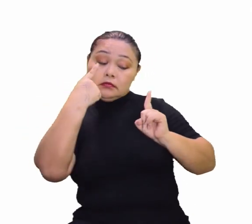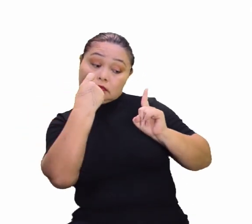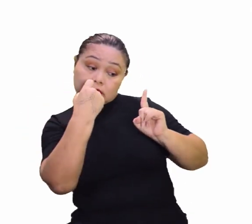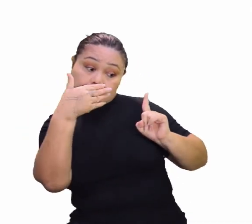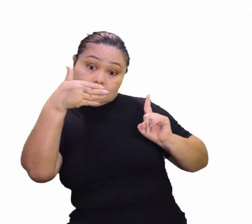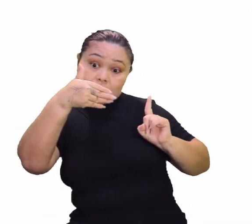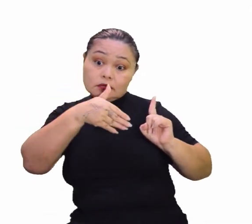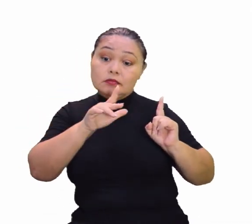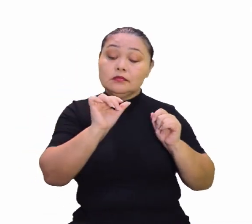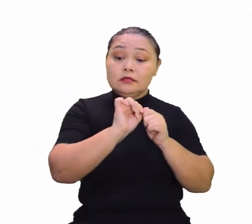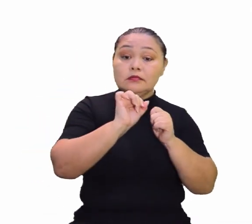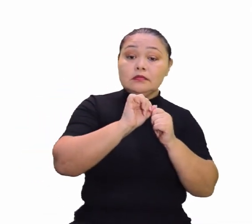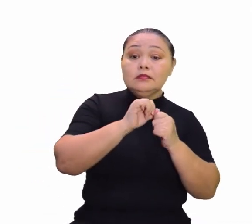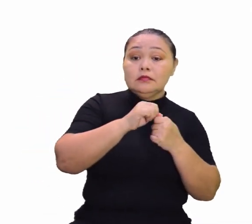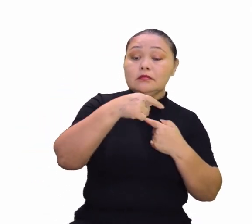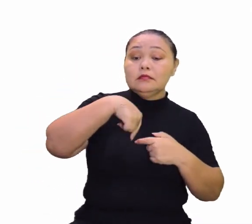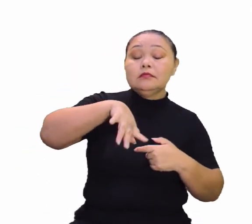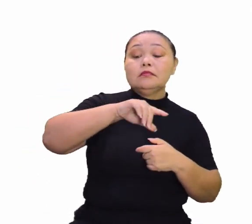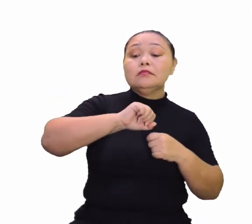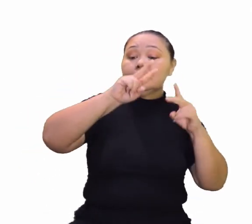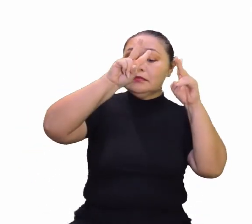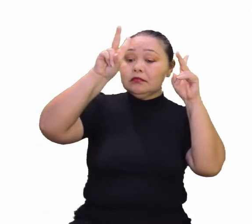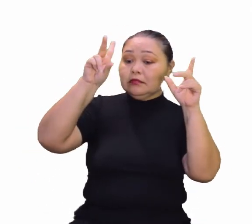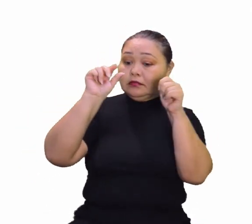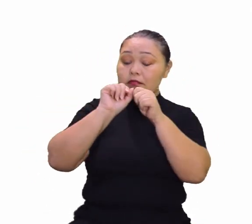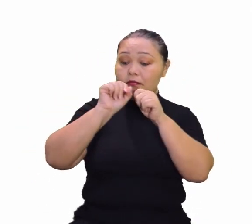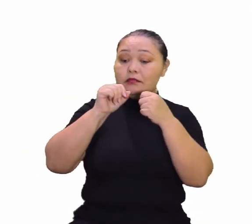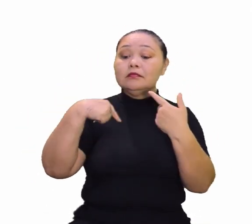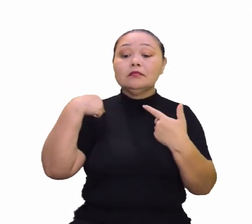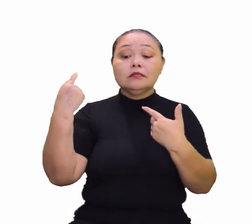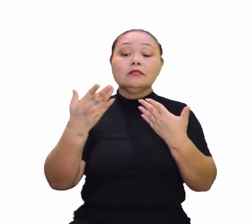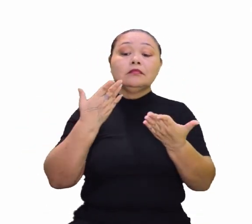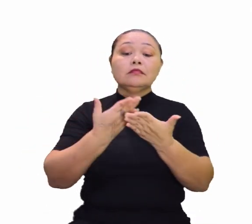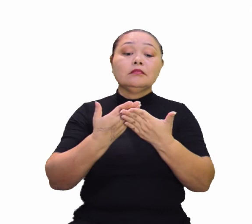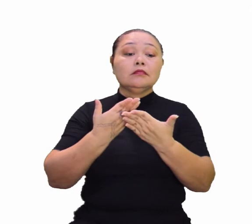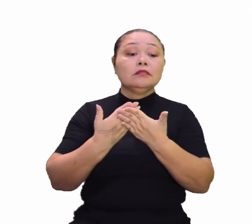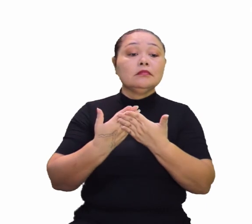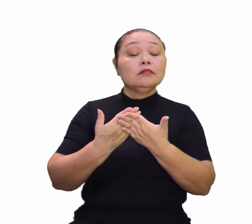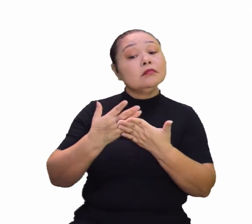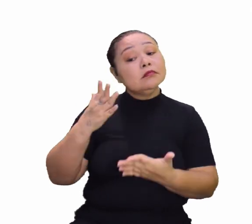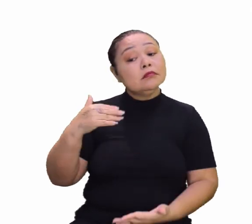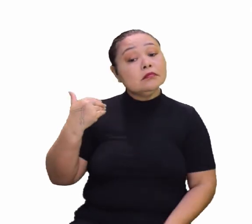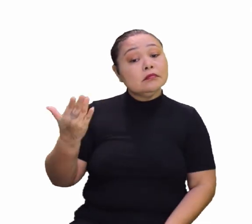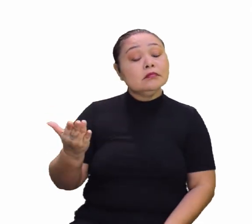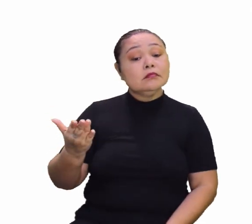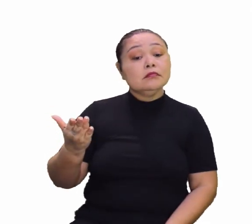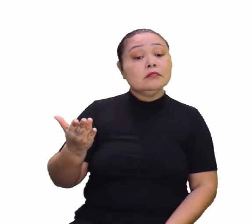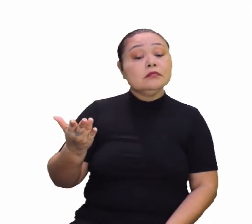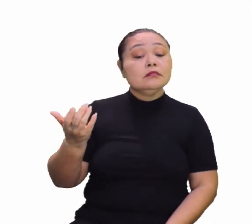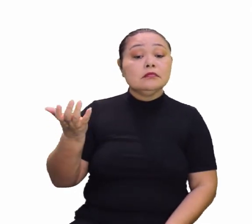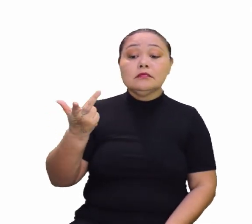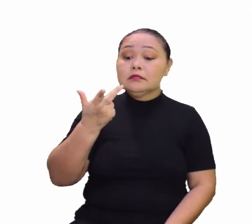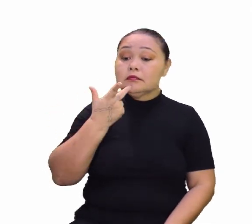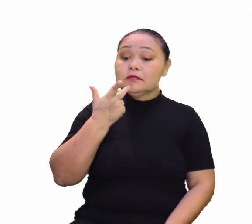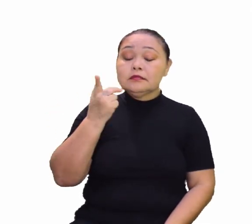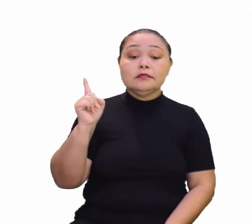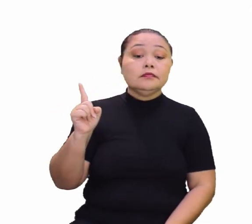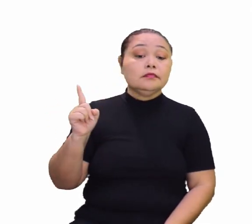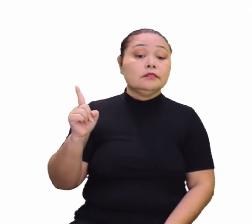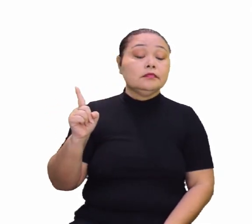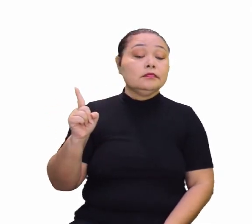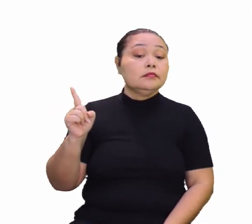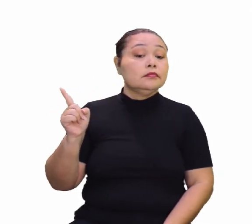interesses internacionais? Tema da nossa aula. Tema da nossa aula. Então, obviamente, a gente sempre fala, né,